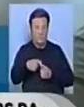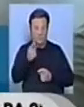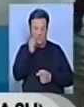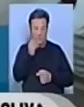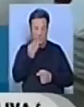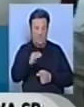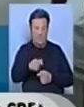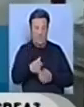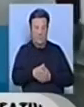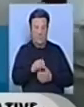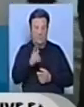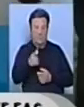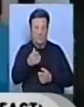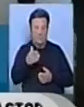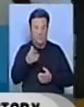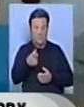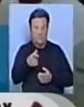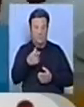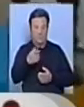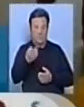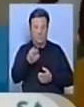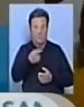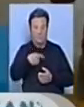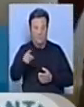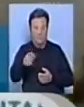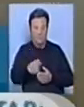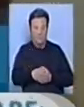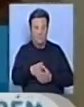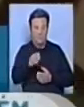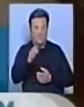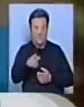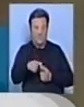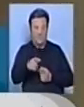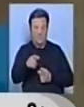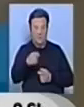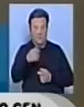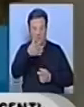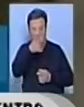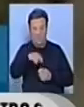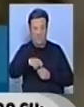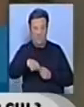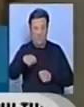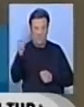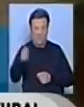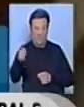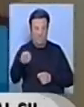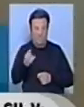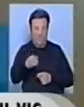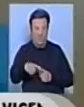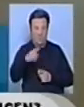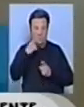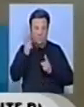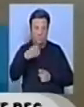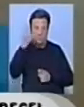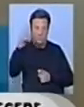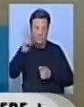menino, quando chegou, ele foi. Ele estava a rodar um peão e começou a chover, a dar